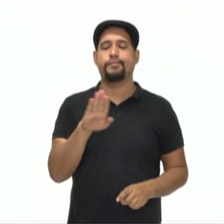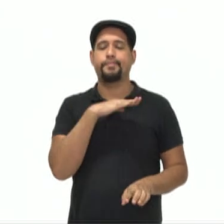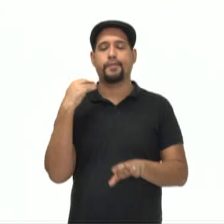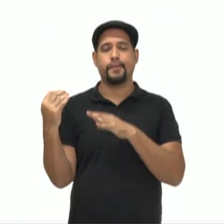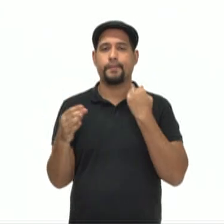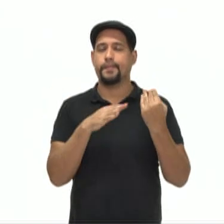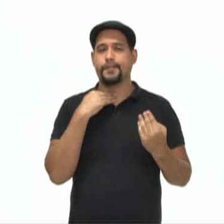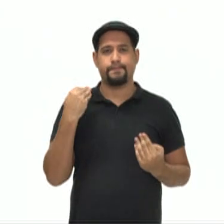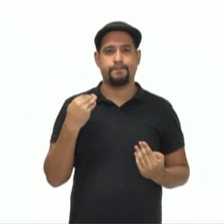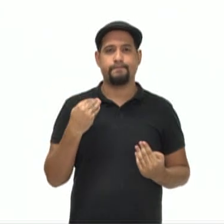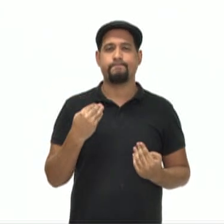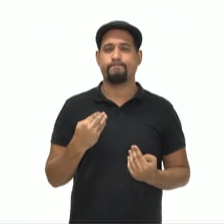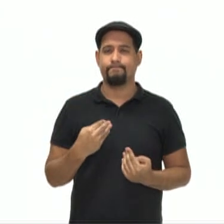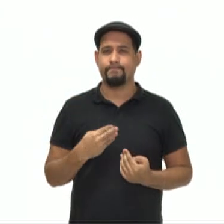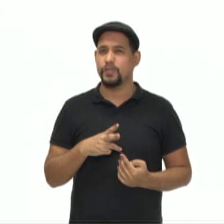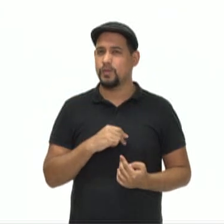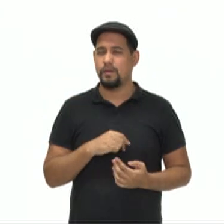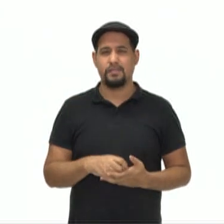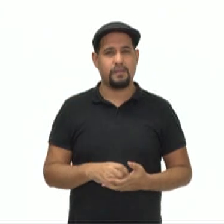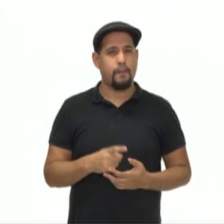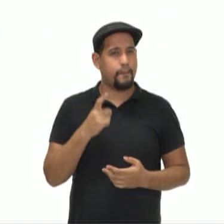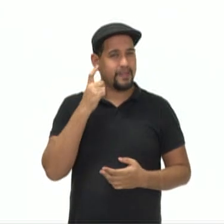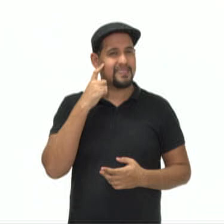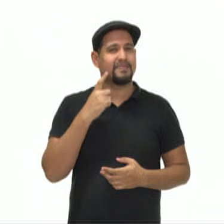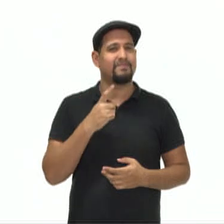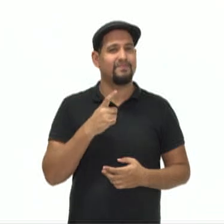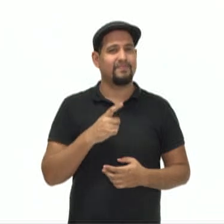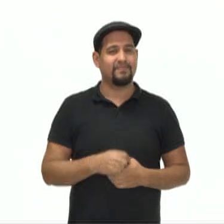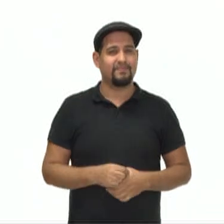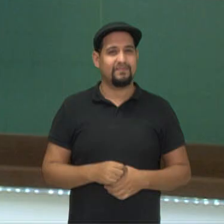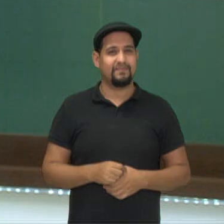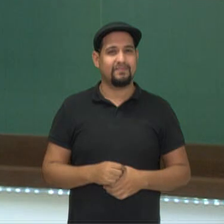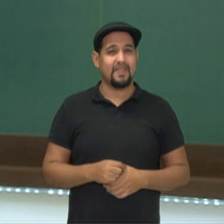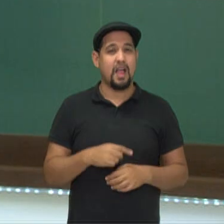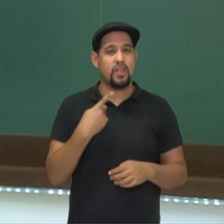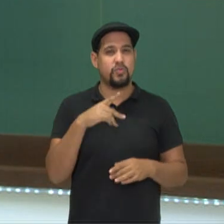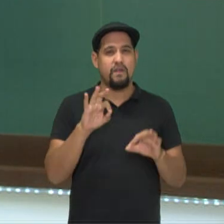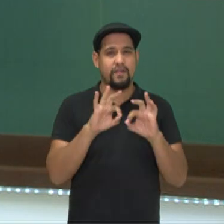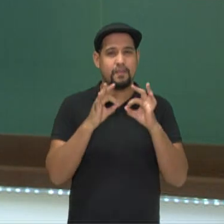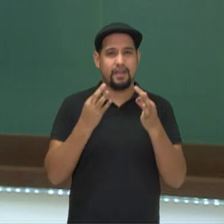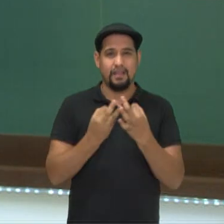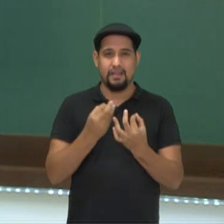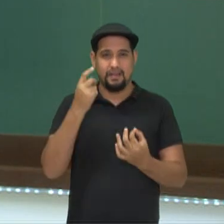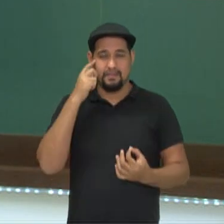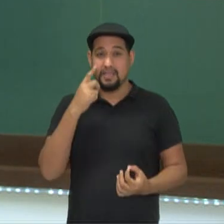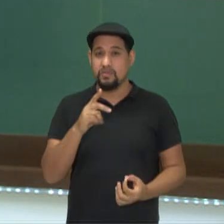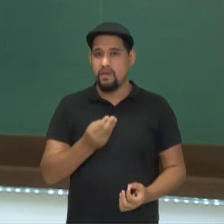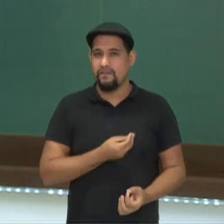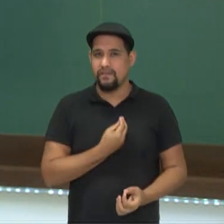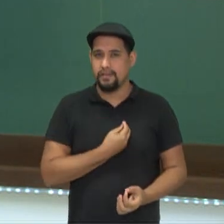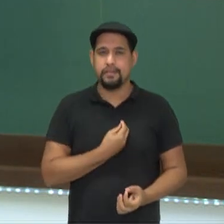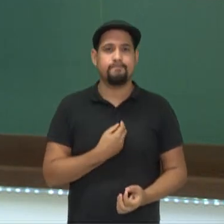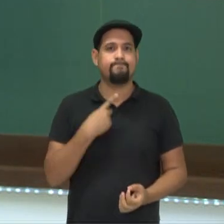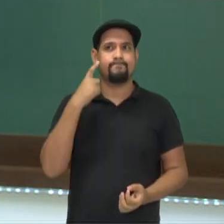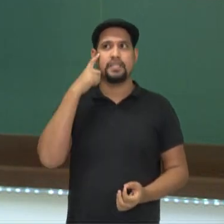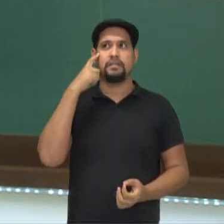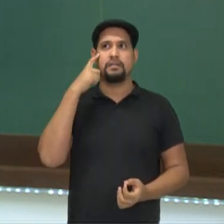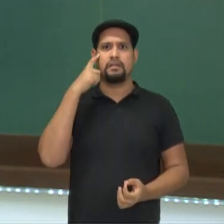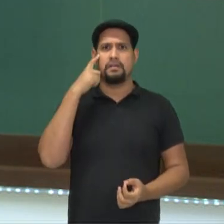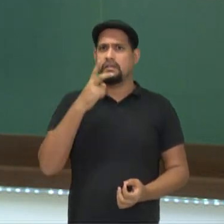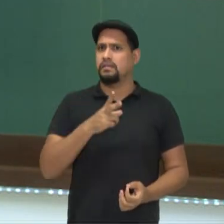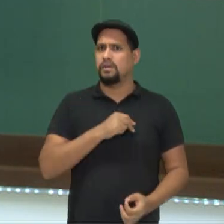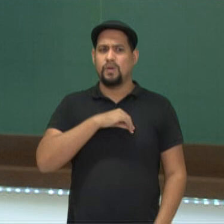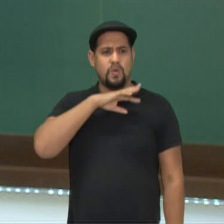mortos. Nossa, né? Você já pensa assim, meu Deus, se você relacionar isso à tua família, à tua vivência, você começa a pensar,